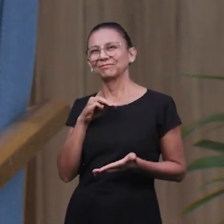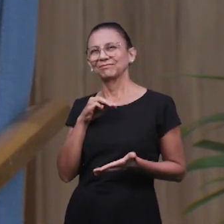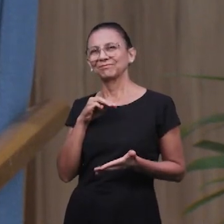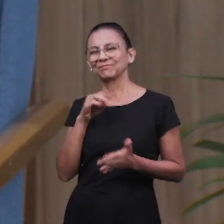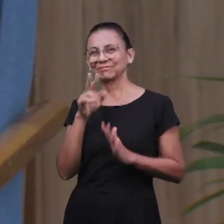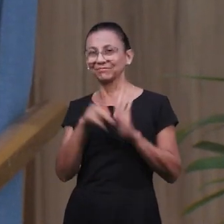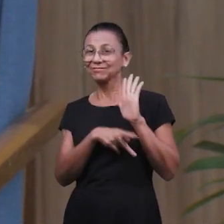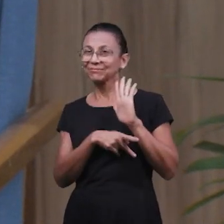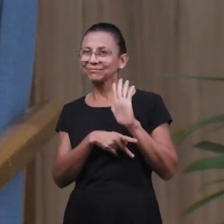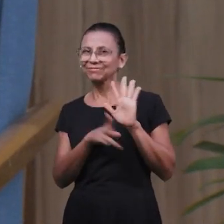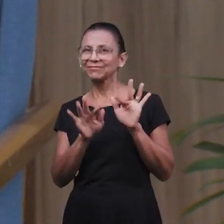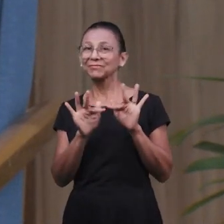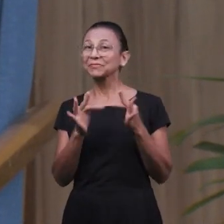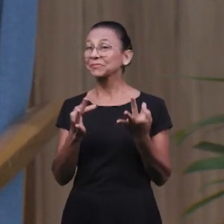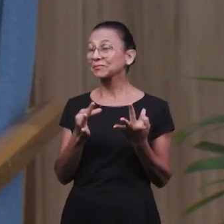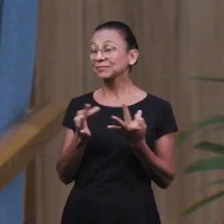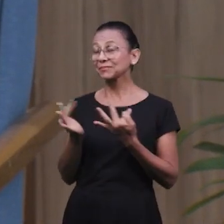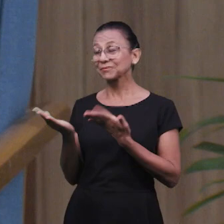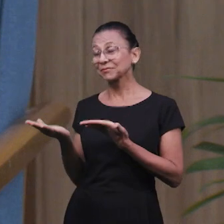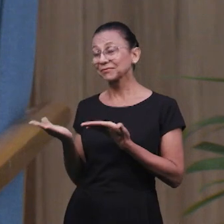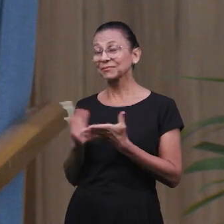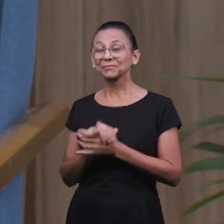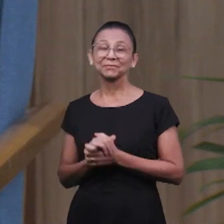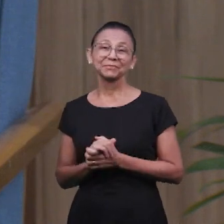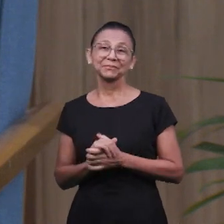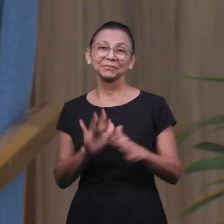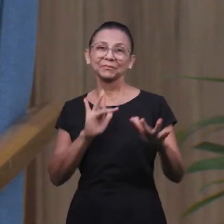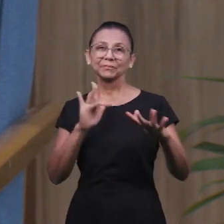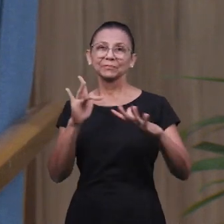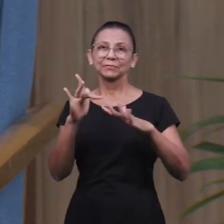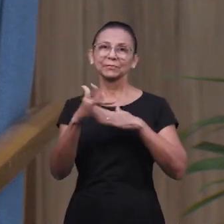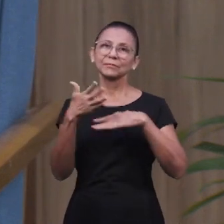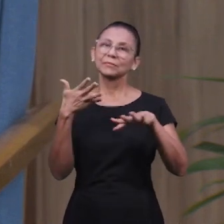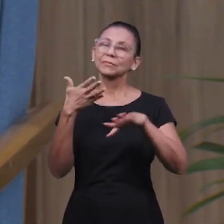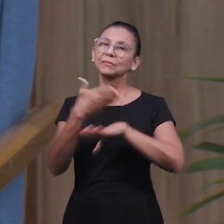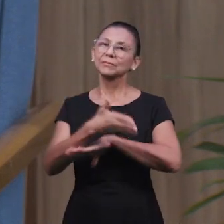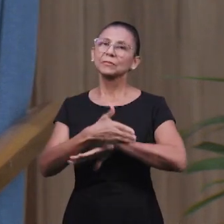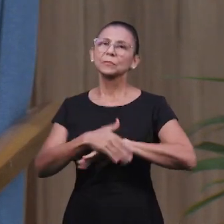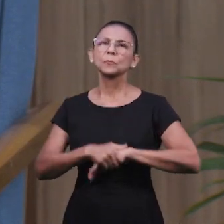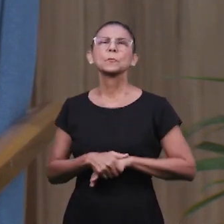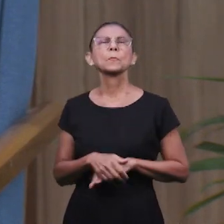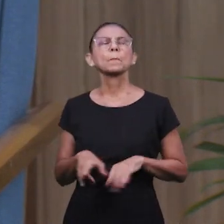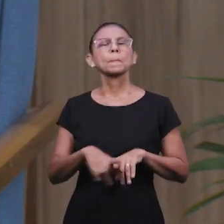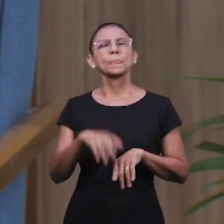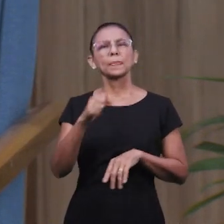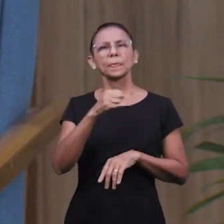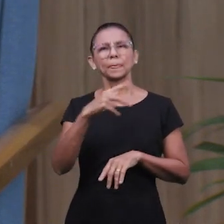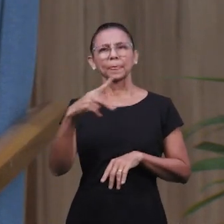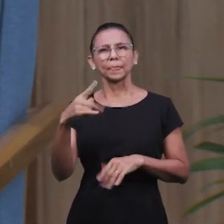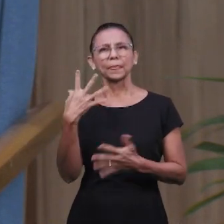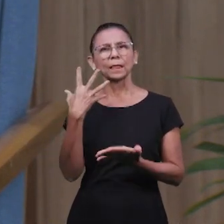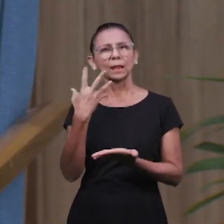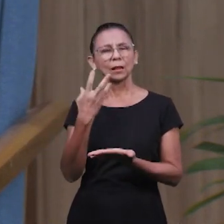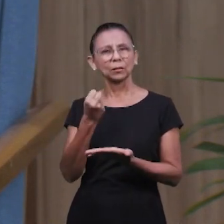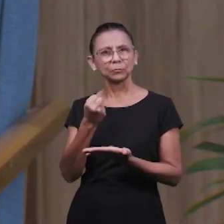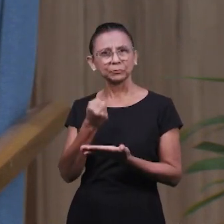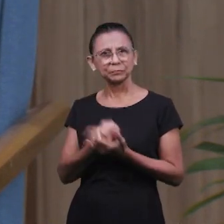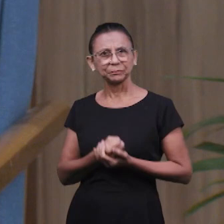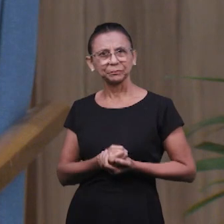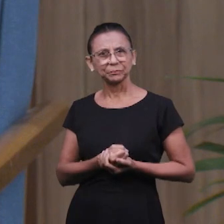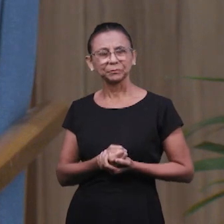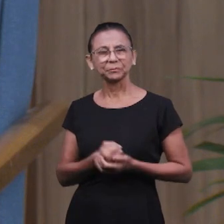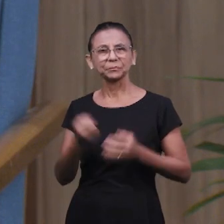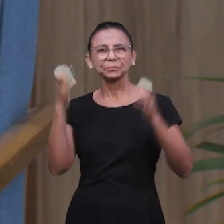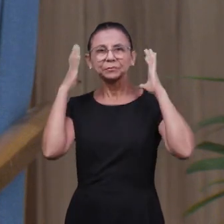nossos projetos? É muito simples, é só acessar as nossas redes sociais. Você também pode baixar os aplicativos da Igreja Cristã Maranata e